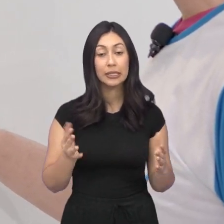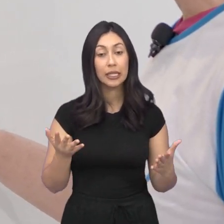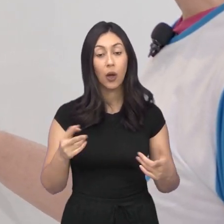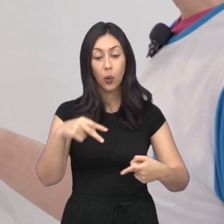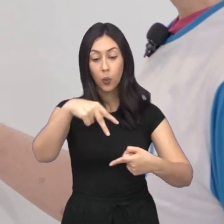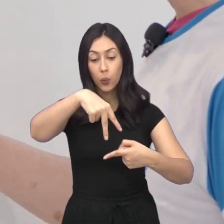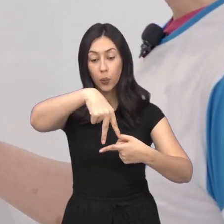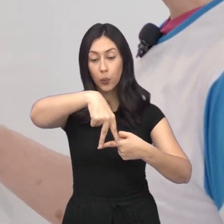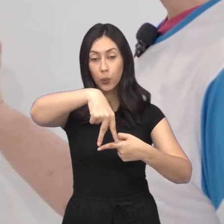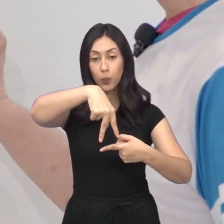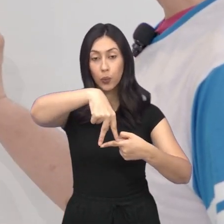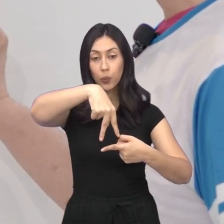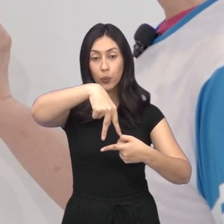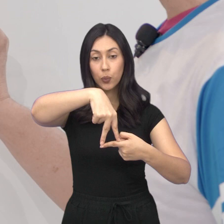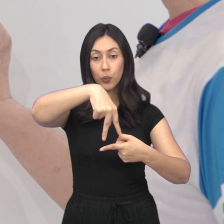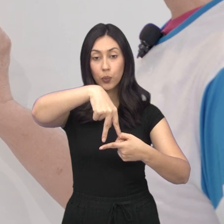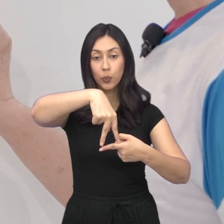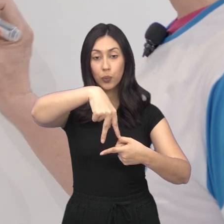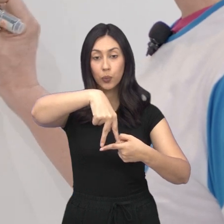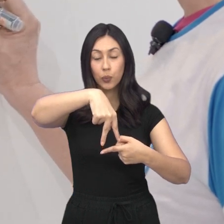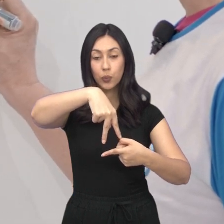Certo? Então o delta aqui,